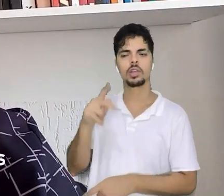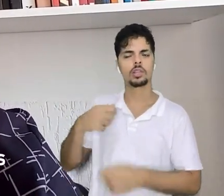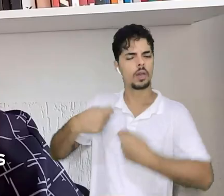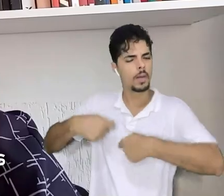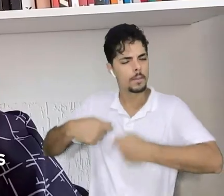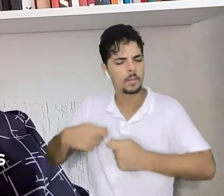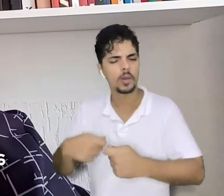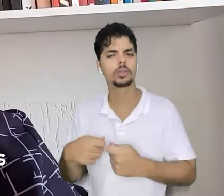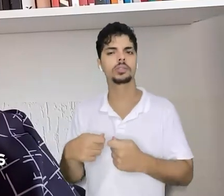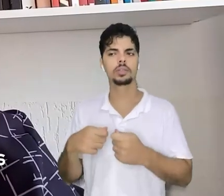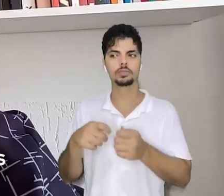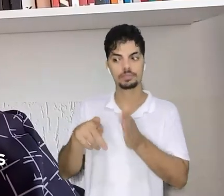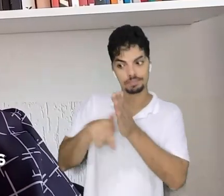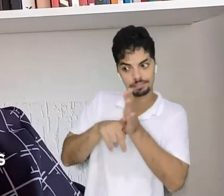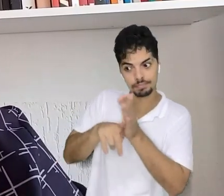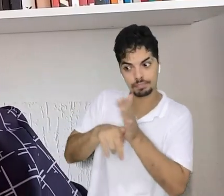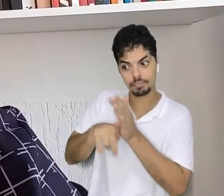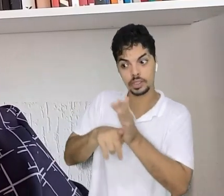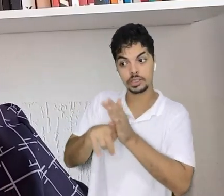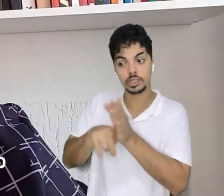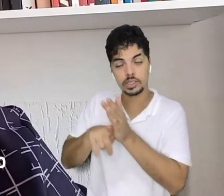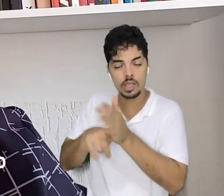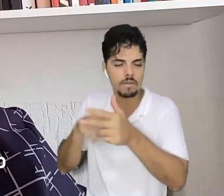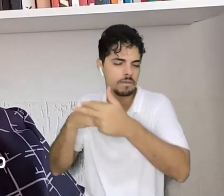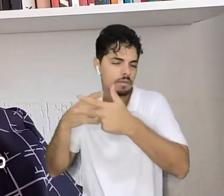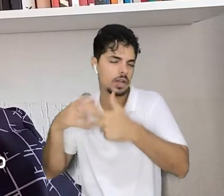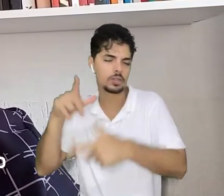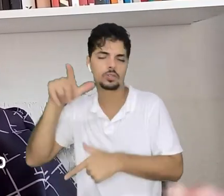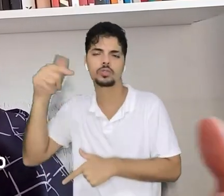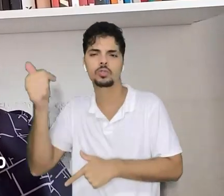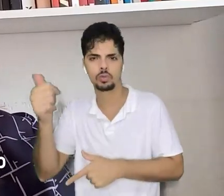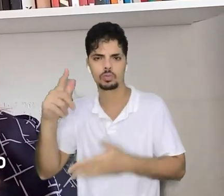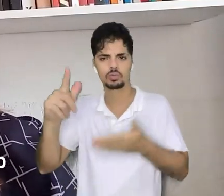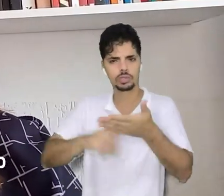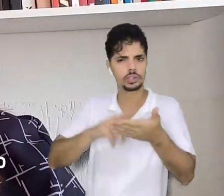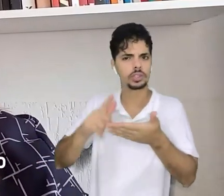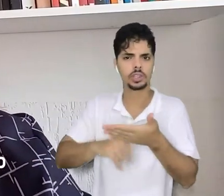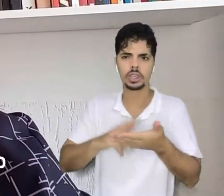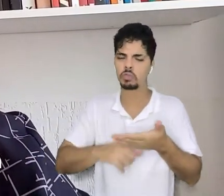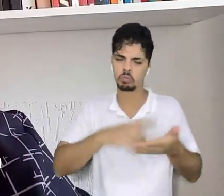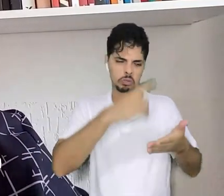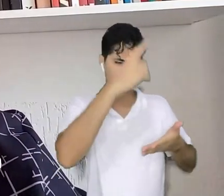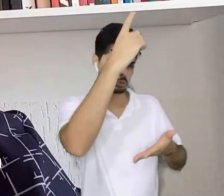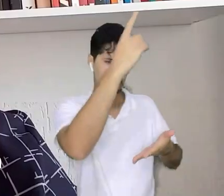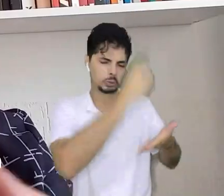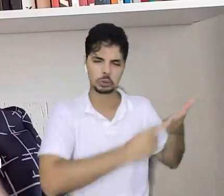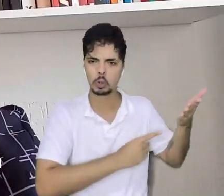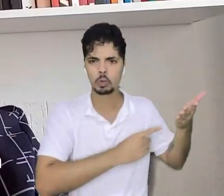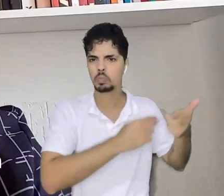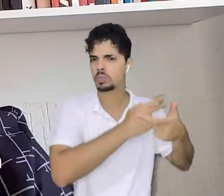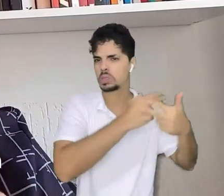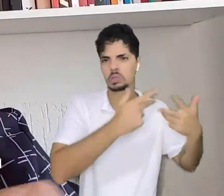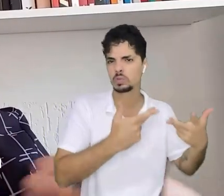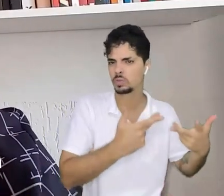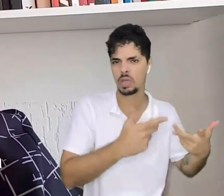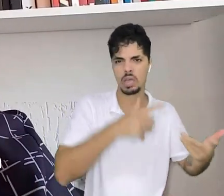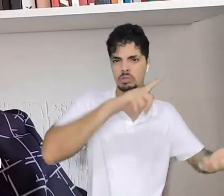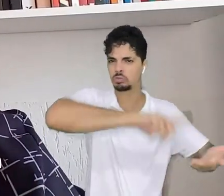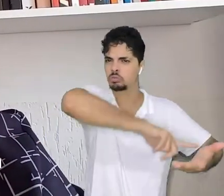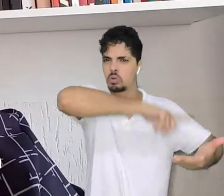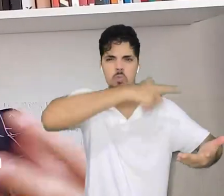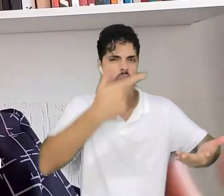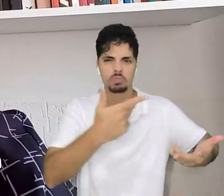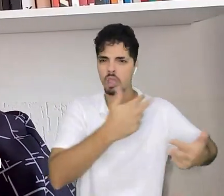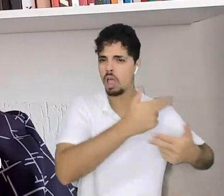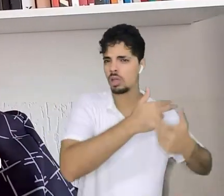fazer essas discussões né Nós podemos trazer documentos do período né que para que possam ser